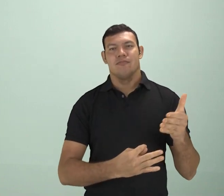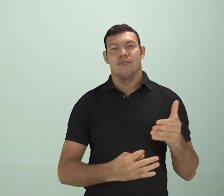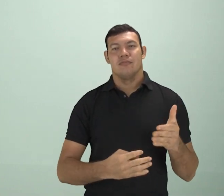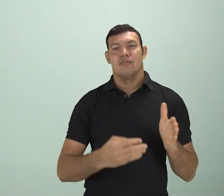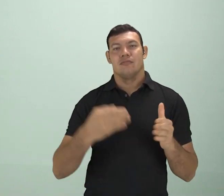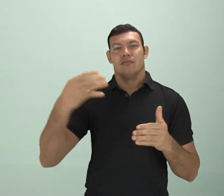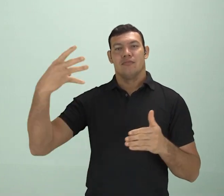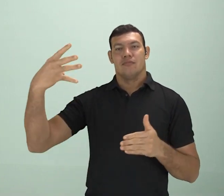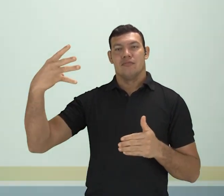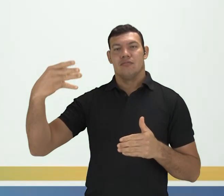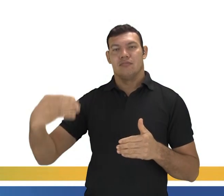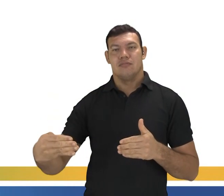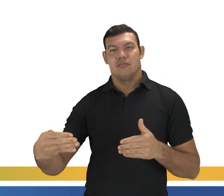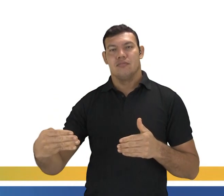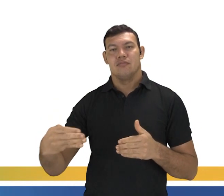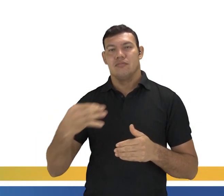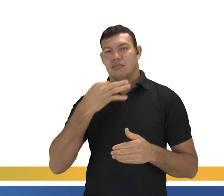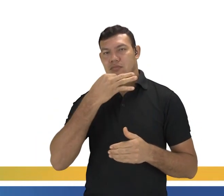argumentativo.